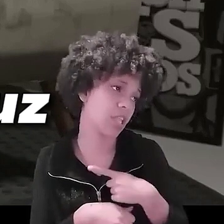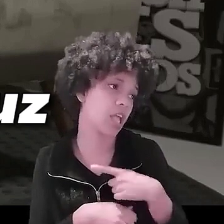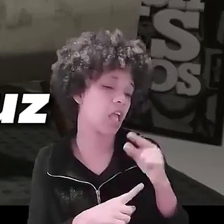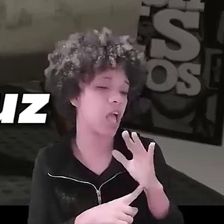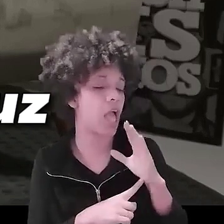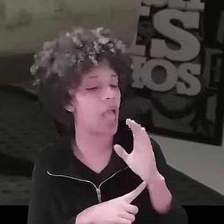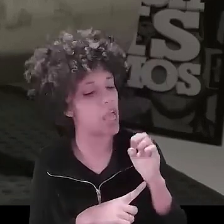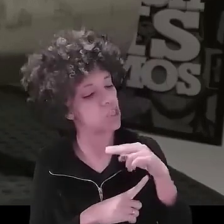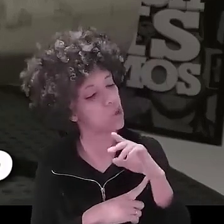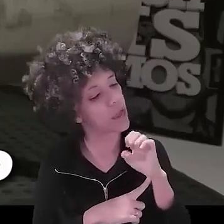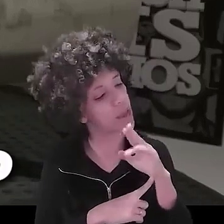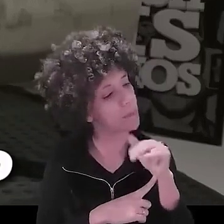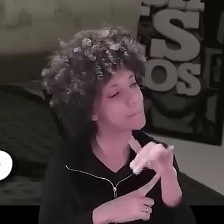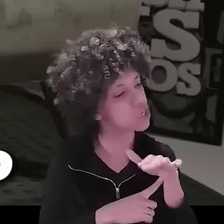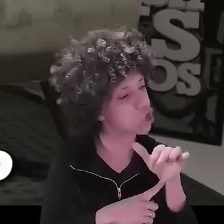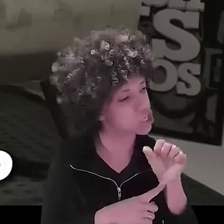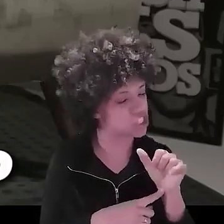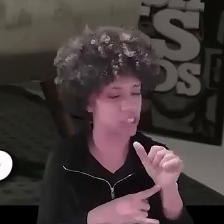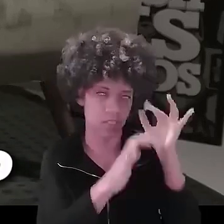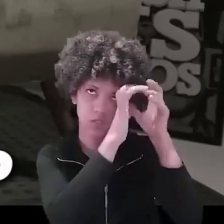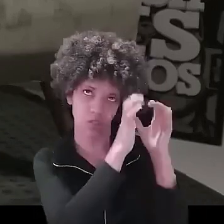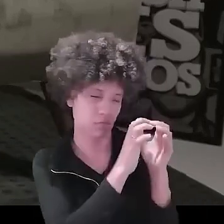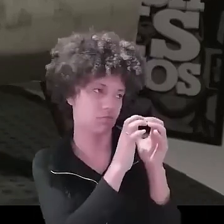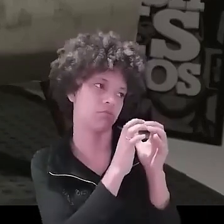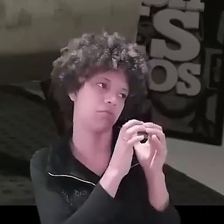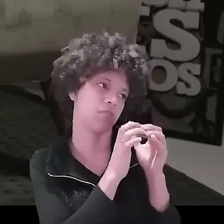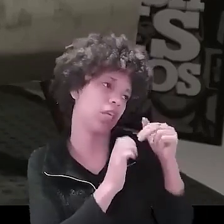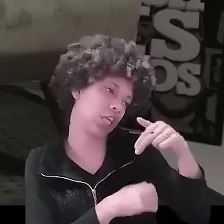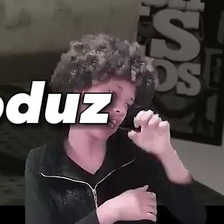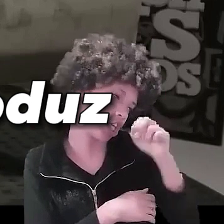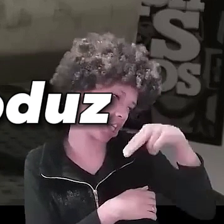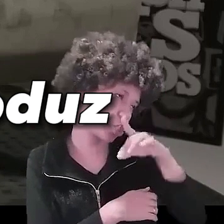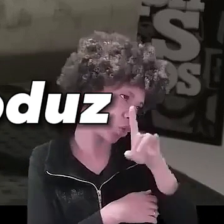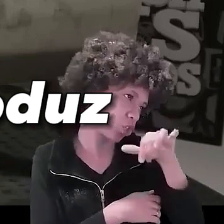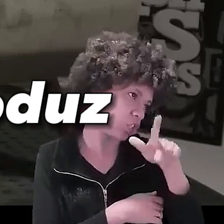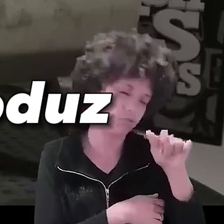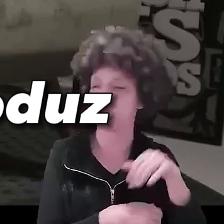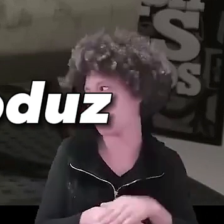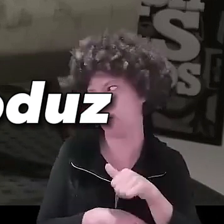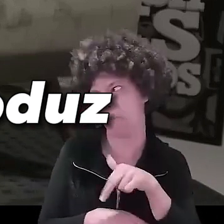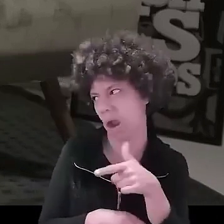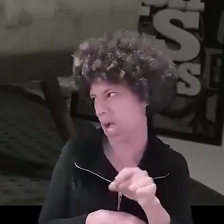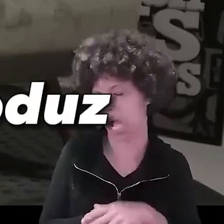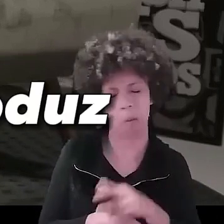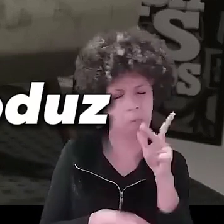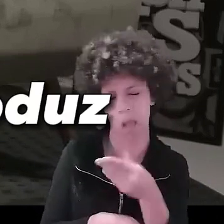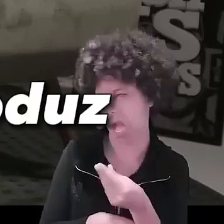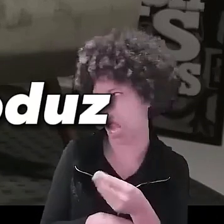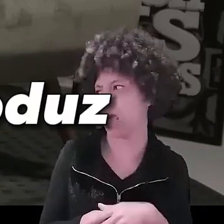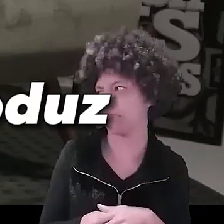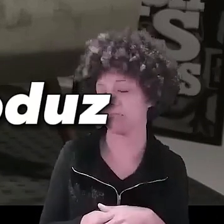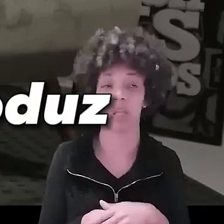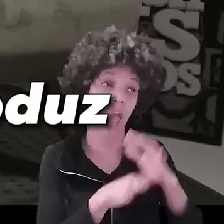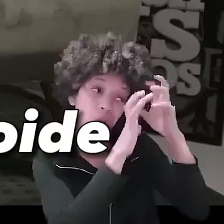produz endocannabinoides, que são substâncias... A gente meio que produz maconha no nosso cérebro, endogenamente. O nosso cérebro... Marcão produz pra caralho. O nosso cérebro